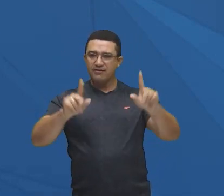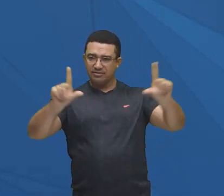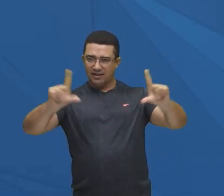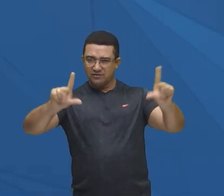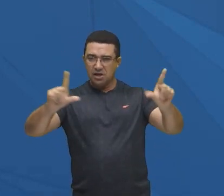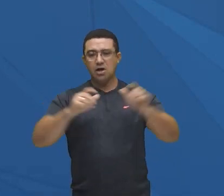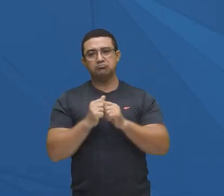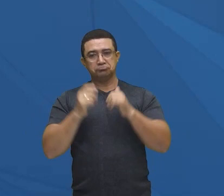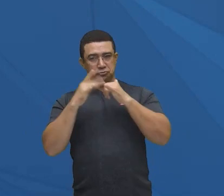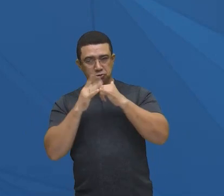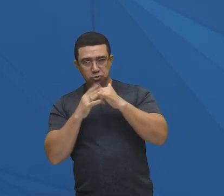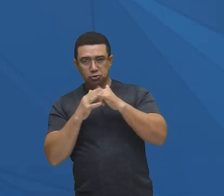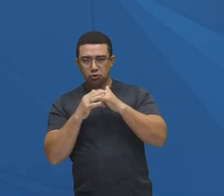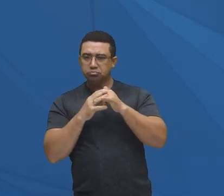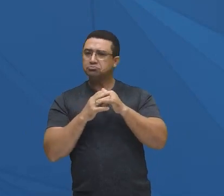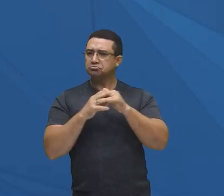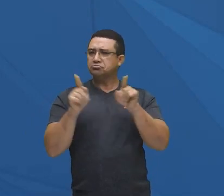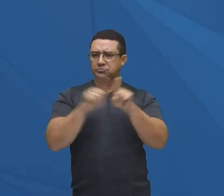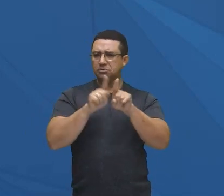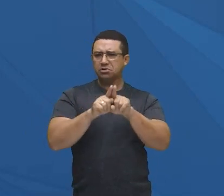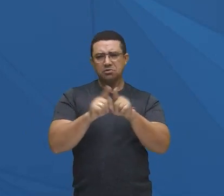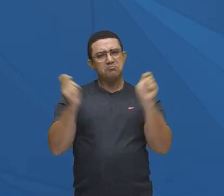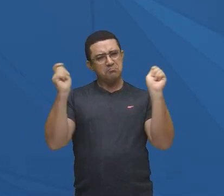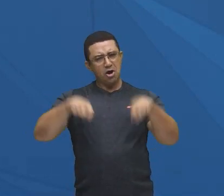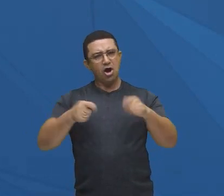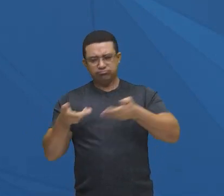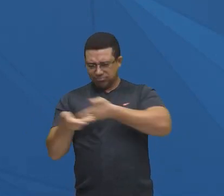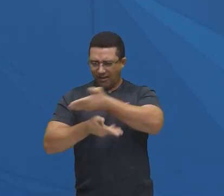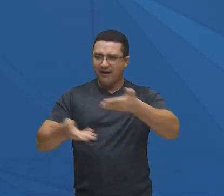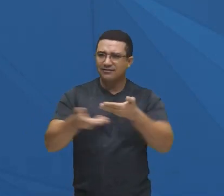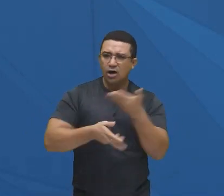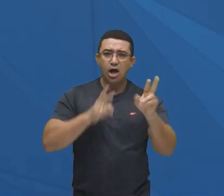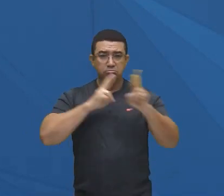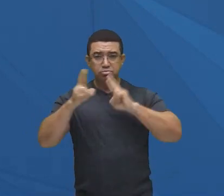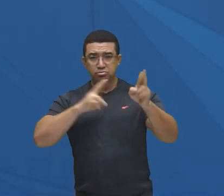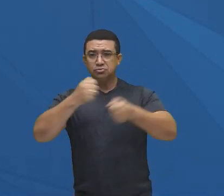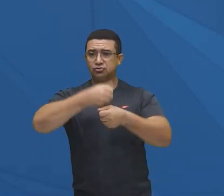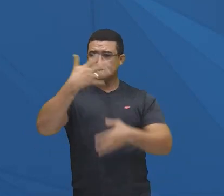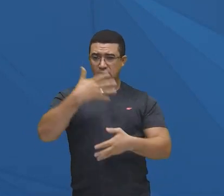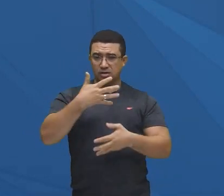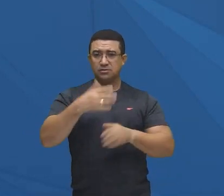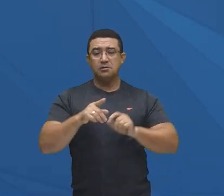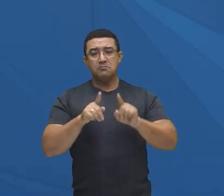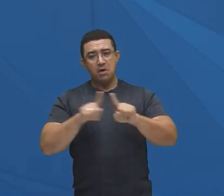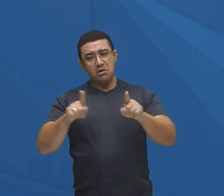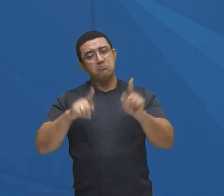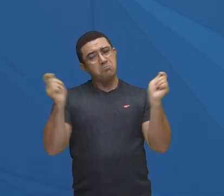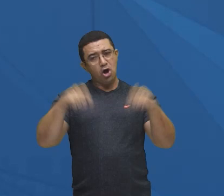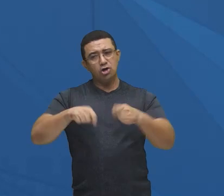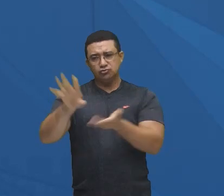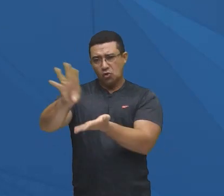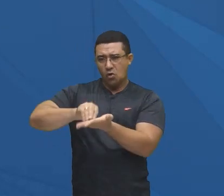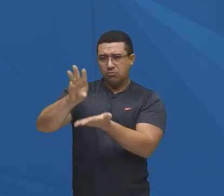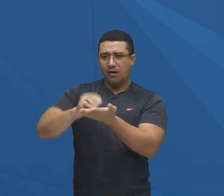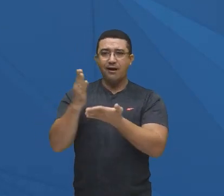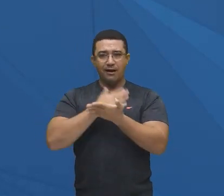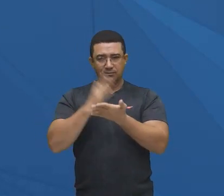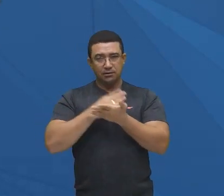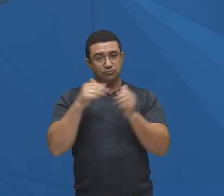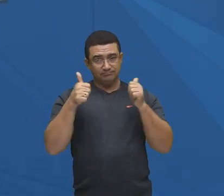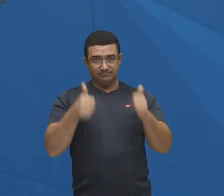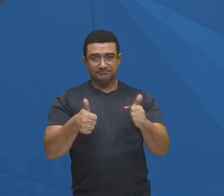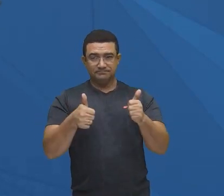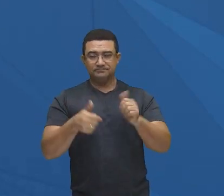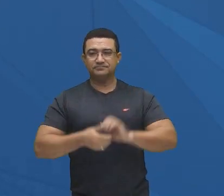das perguntas, dos momentos de interação. Não vai poder responder no chat, mas copia tudo no caderno, tá bom? Vamos combinar assim.